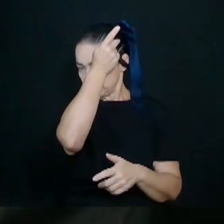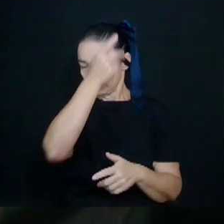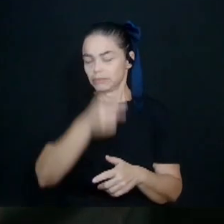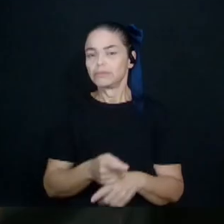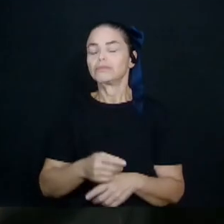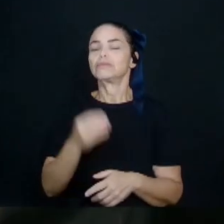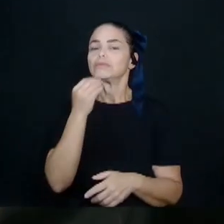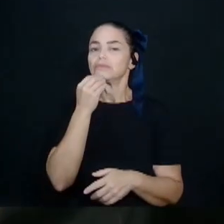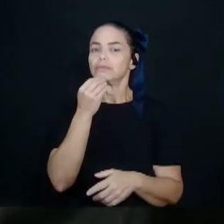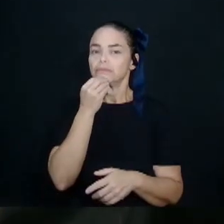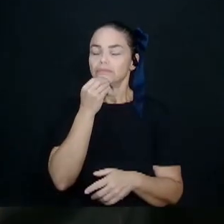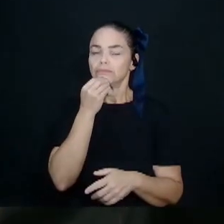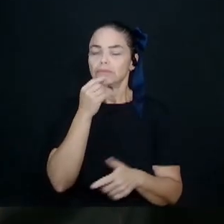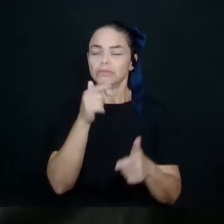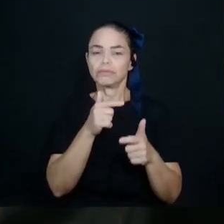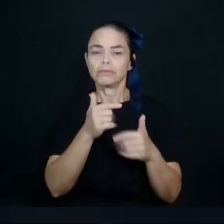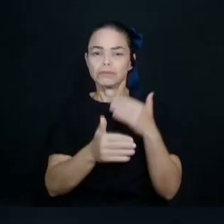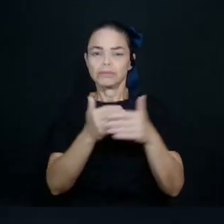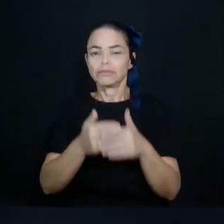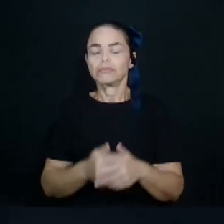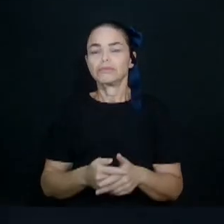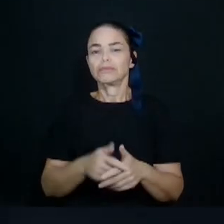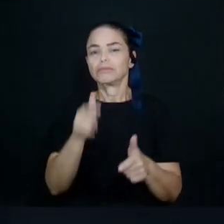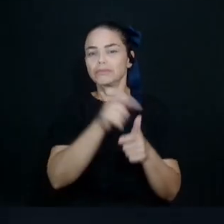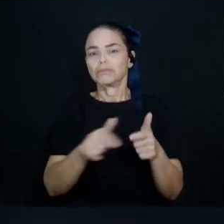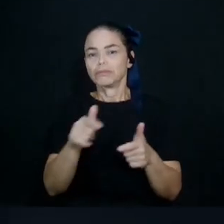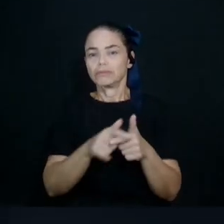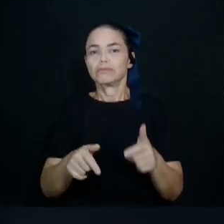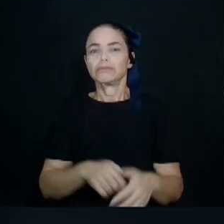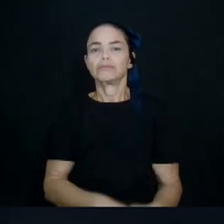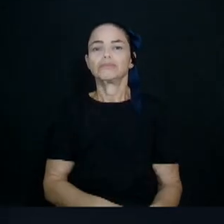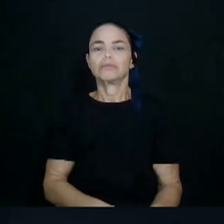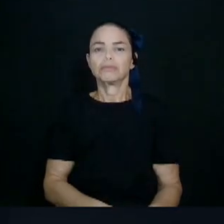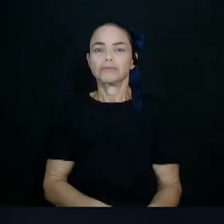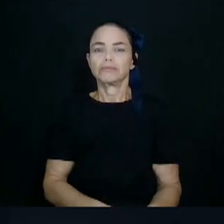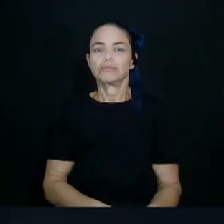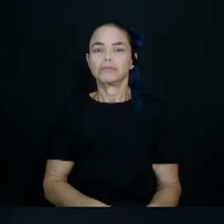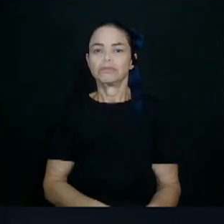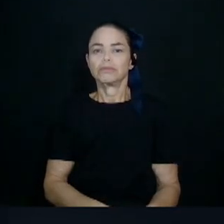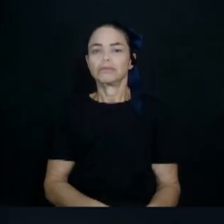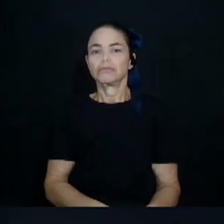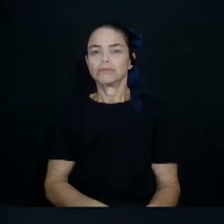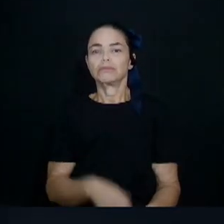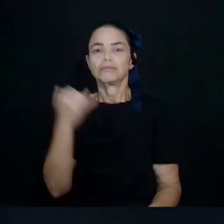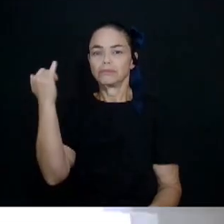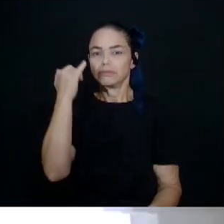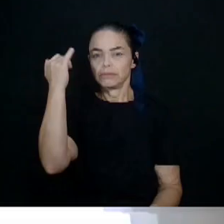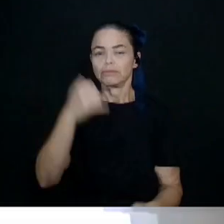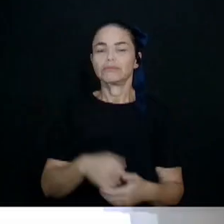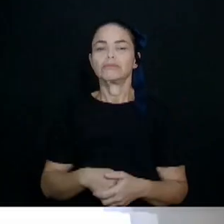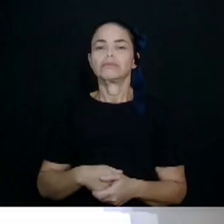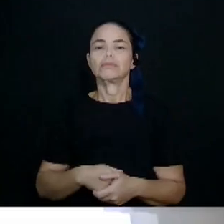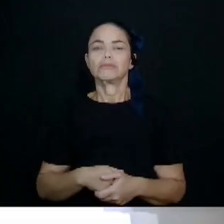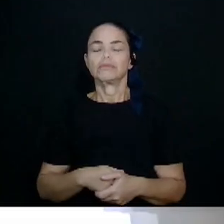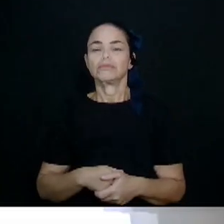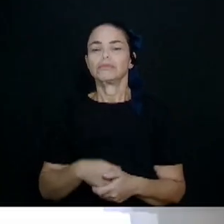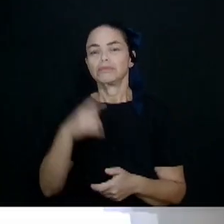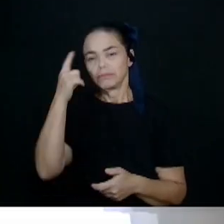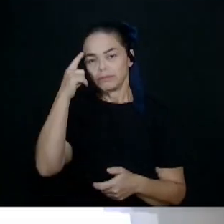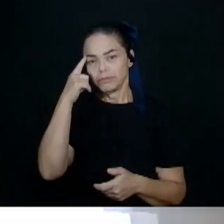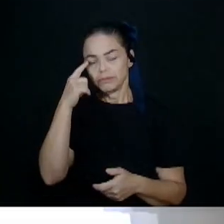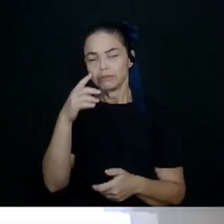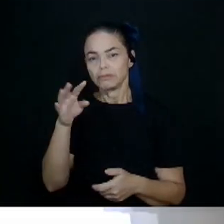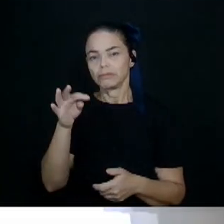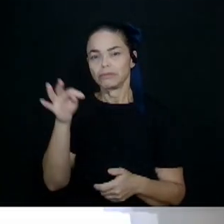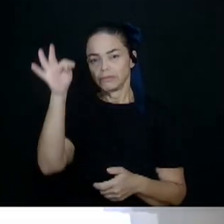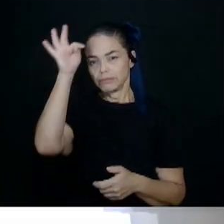de problema, doutora? Vamos lá, essa pergunta ela é super importante, né? Quando a gente pensa no transtorno de déficit de